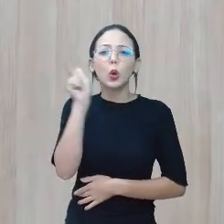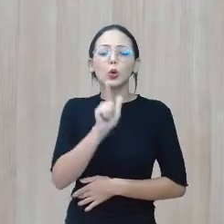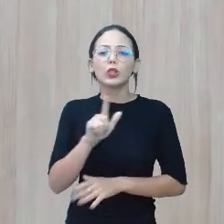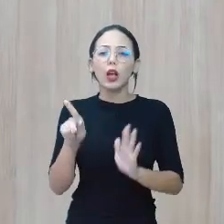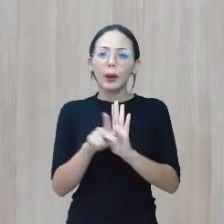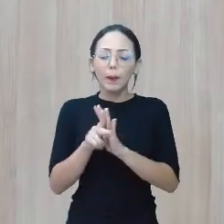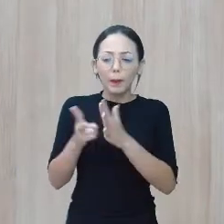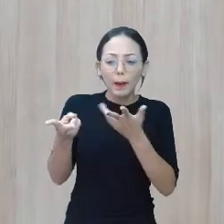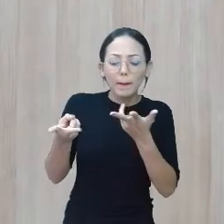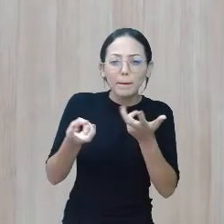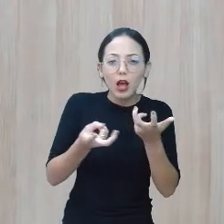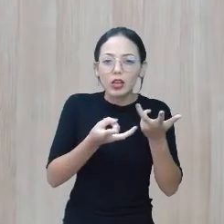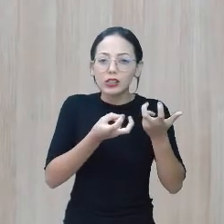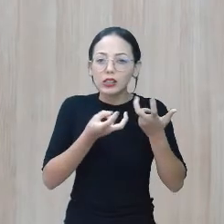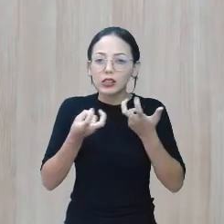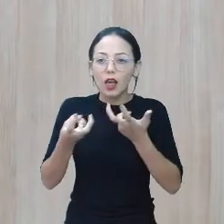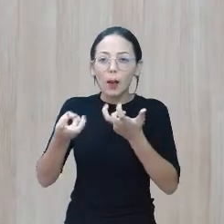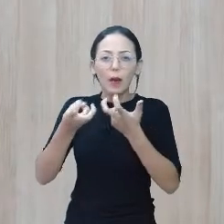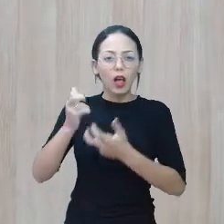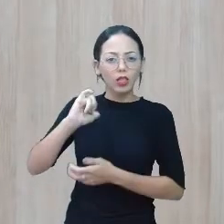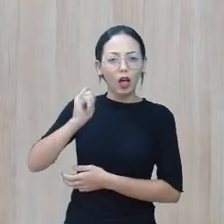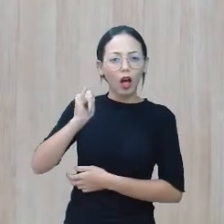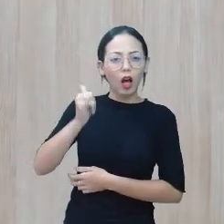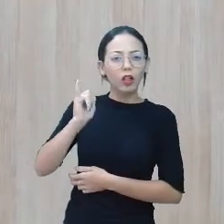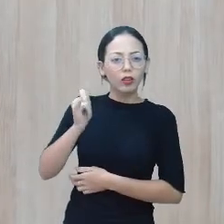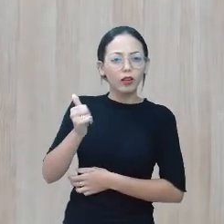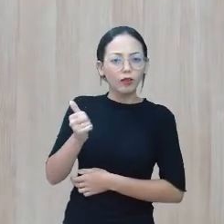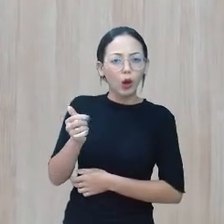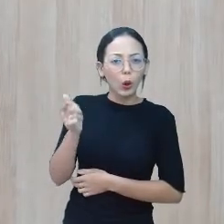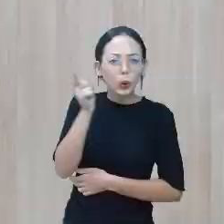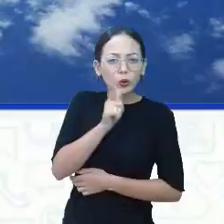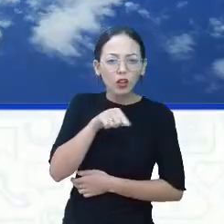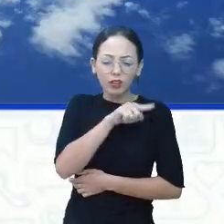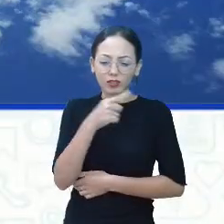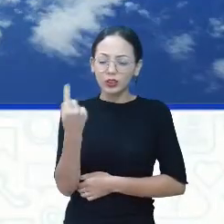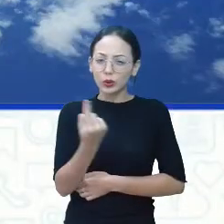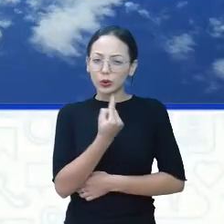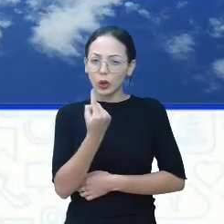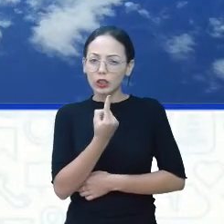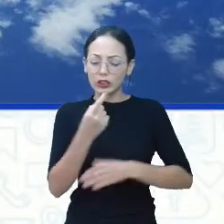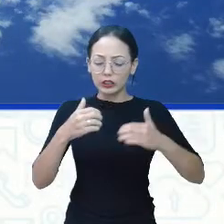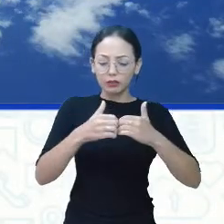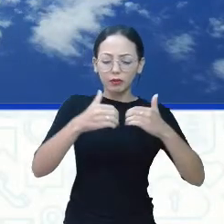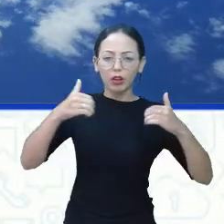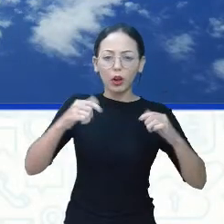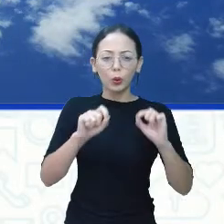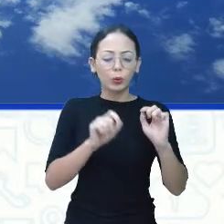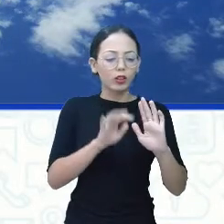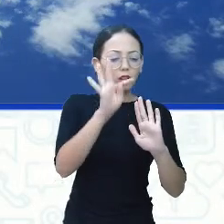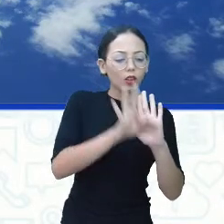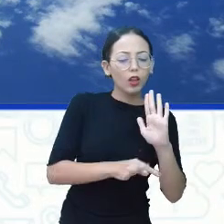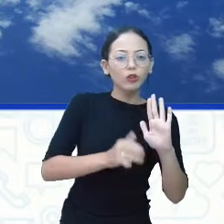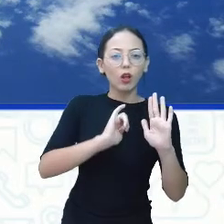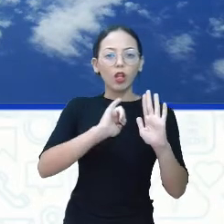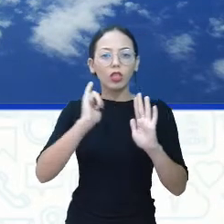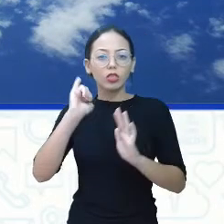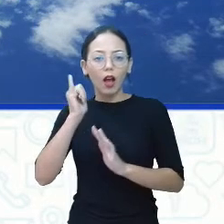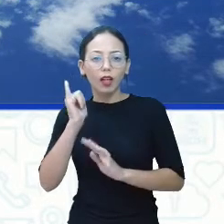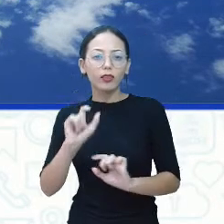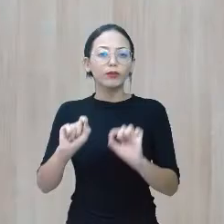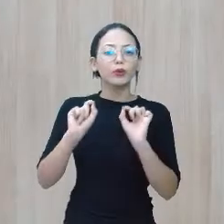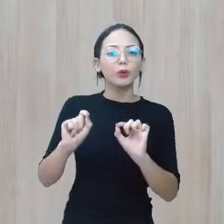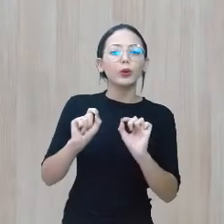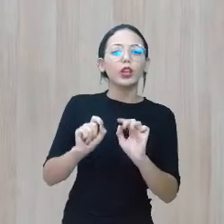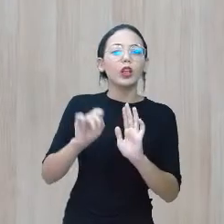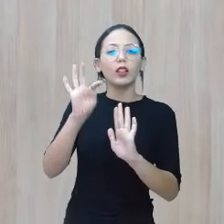sozinhos identificar uma narrativa, né? Será que sozinhos vocês conseguem distinguir qual texto é narrativo, qual texto é